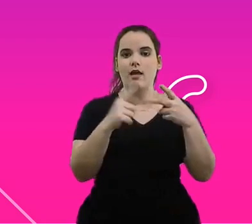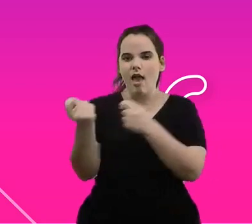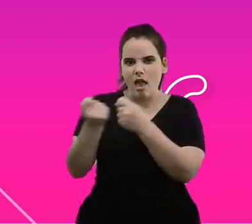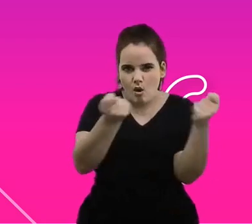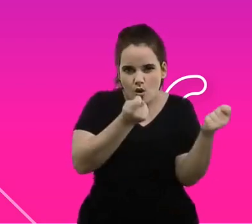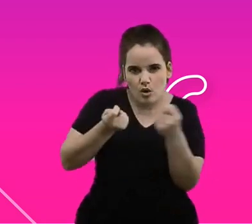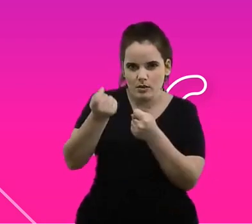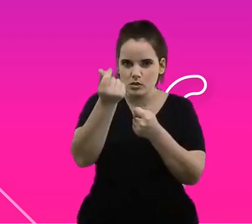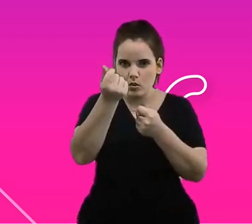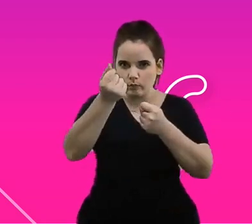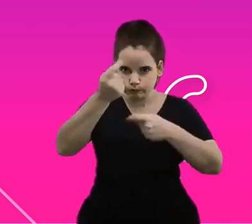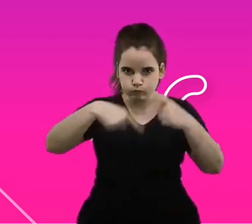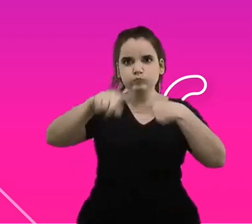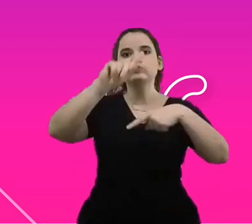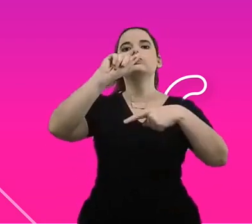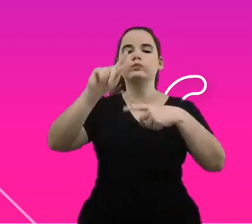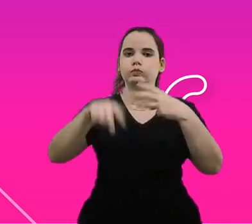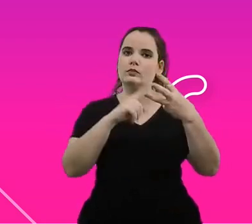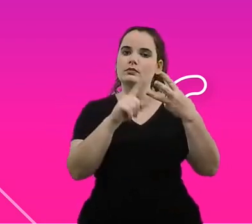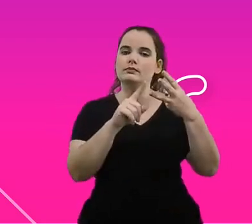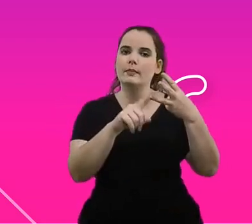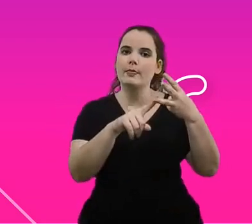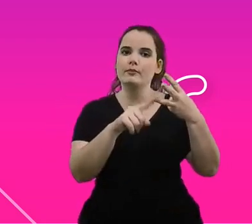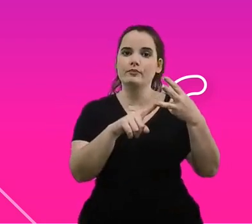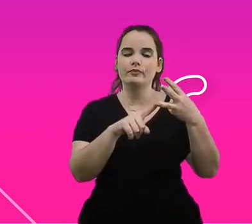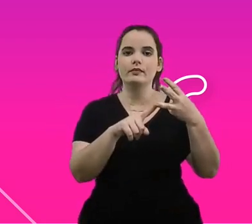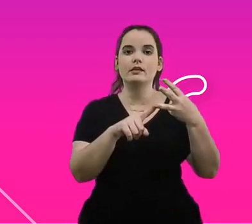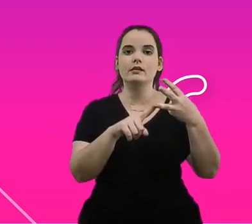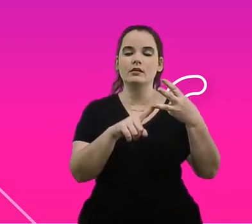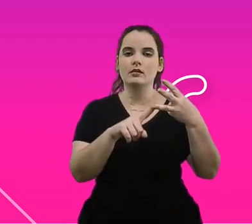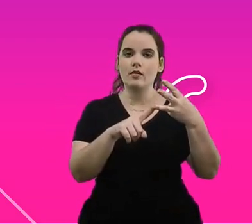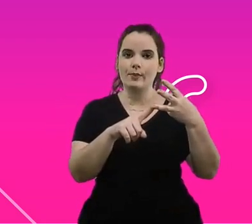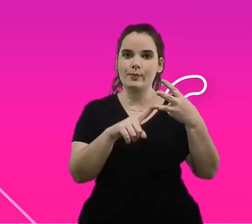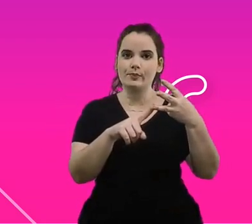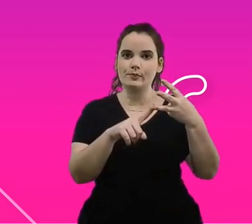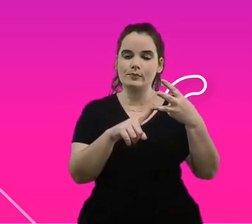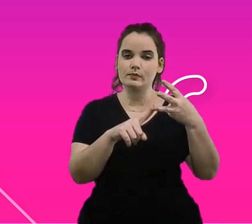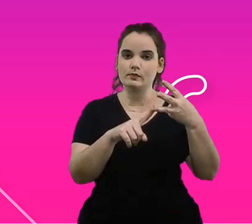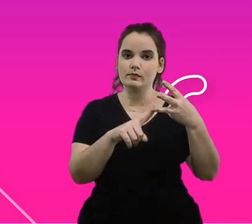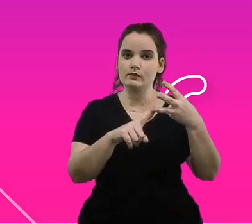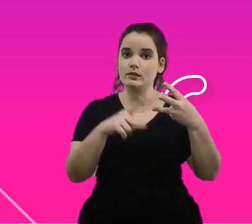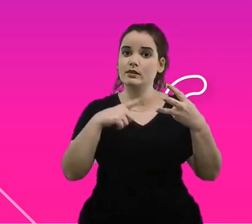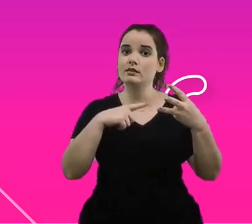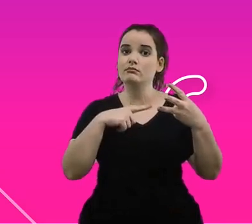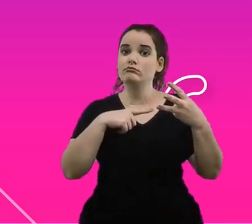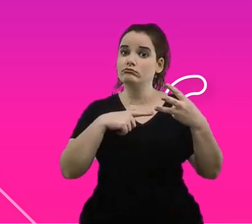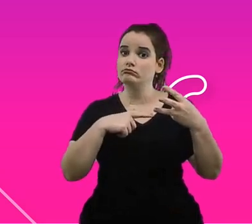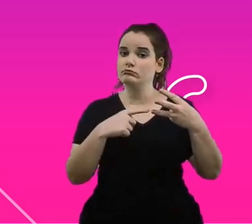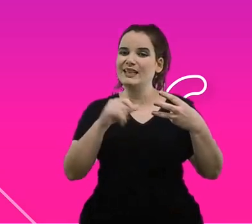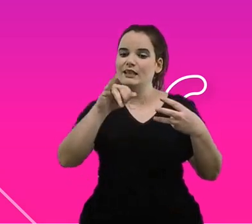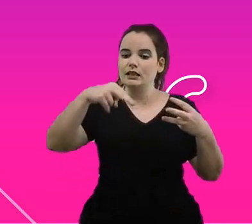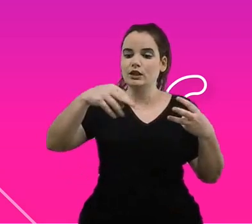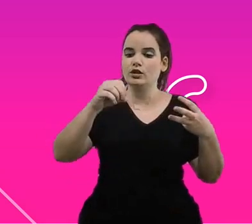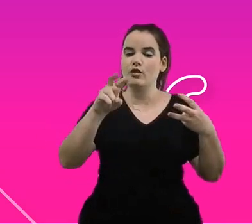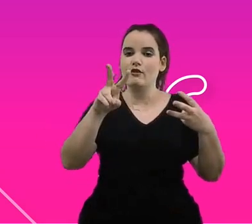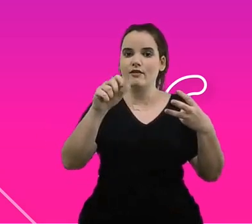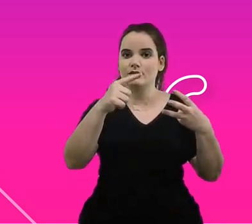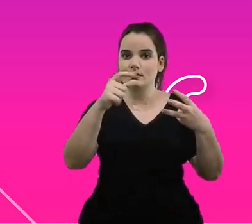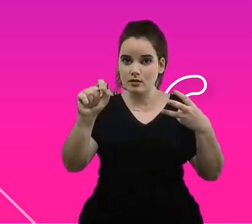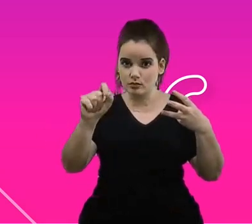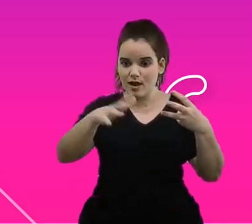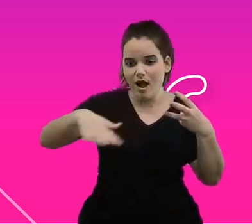economia, e uma inovação que pudesse ainda auxiliar o Rio de Janeiro na situação fiscal. E